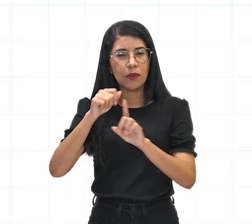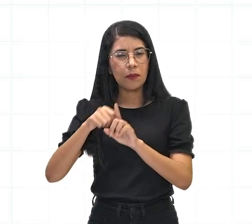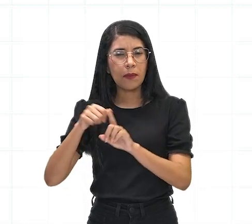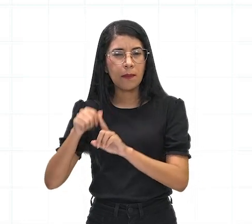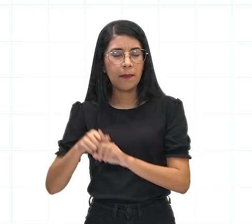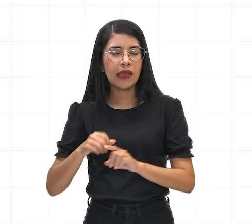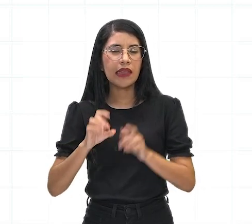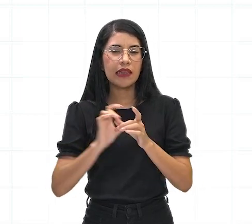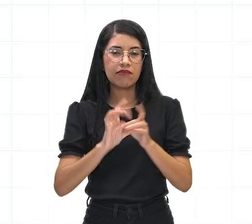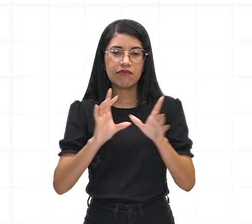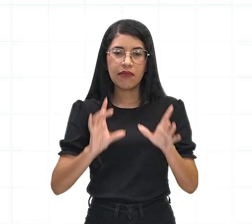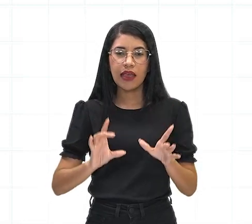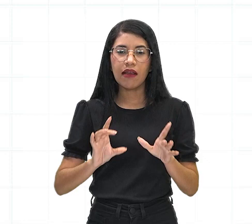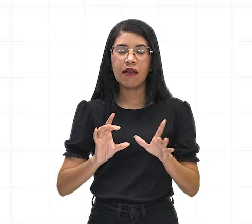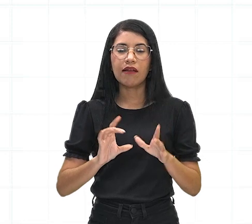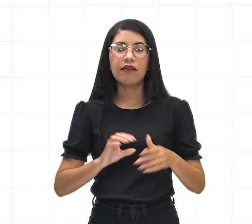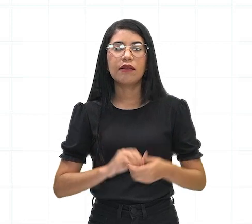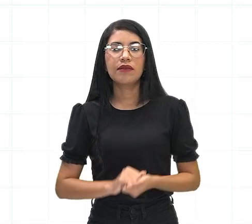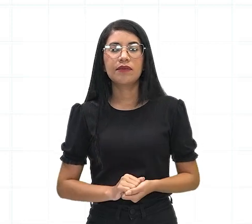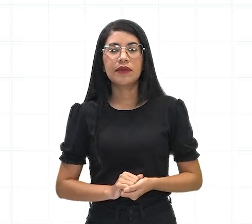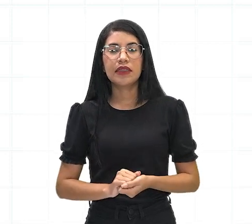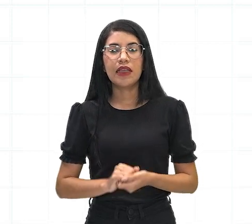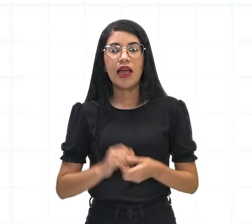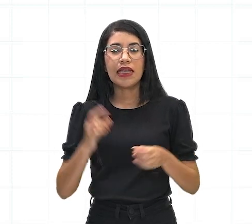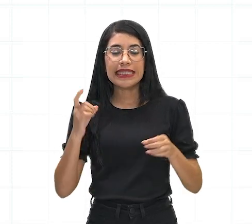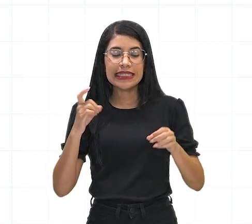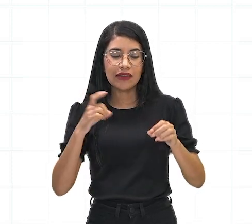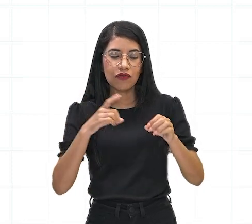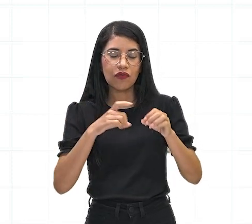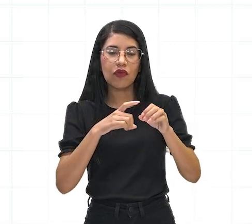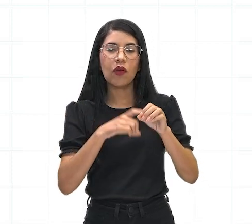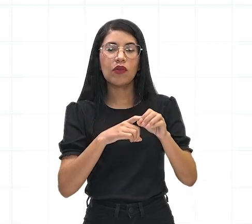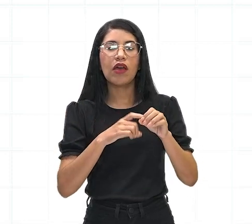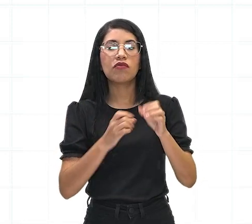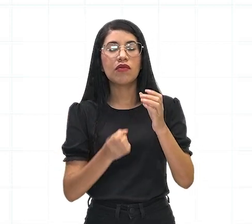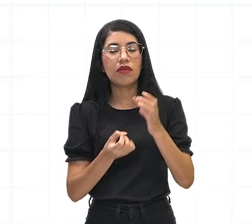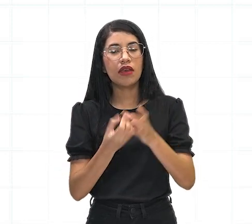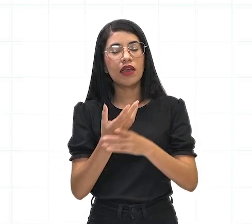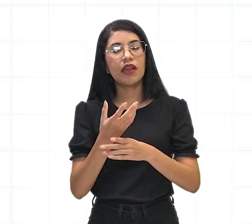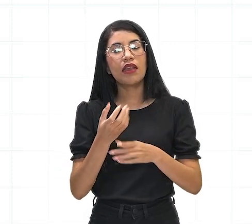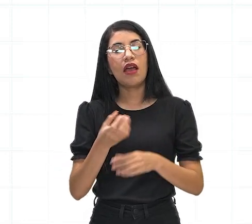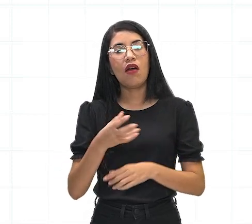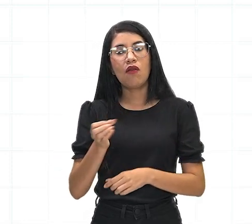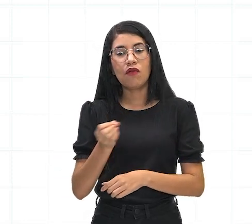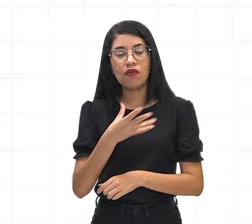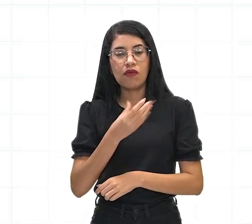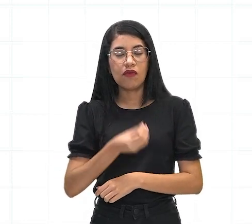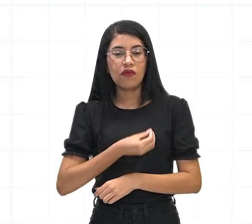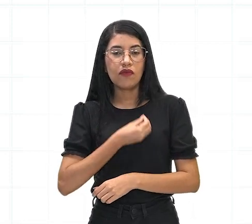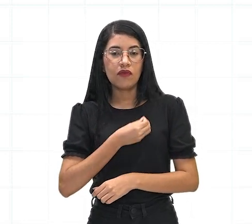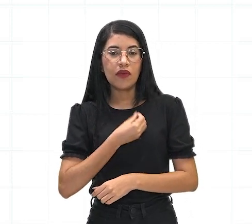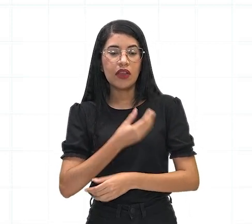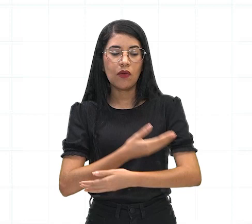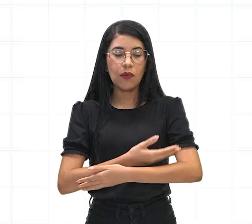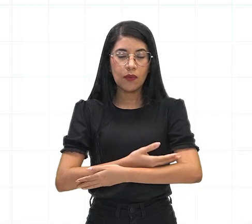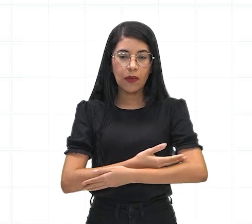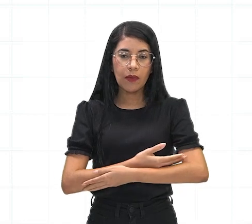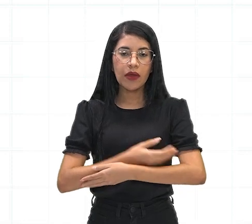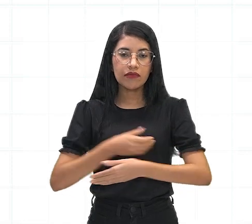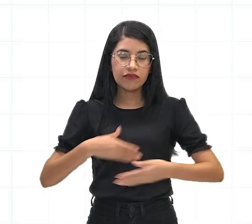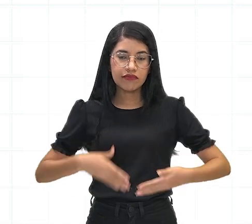mês serão liberados aí pelo corpo feminino e, se fecundados, eles vão dar origem a uma nova vida, né? Vai dar origem a um